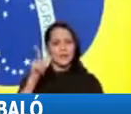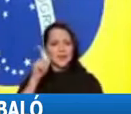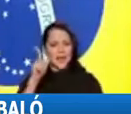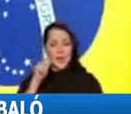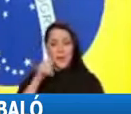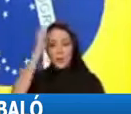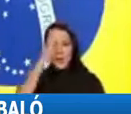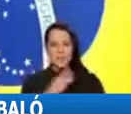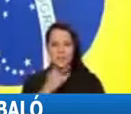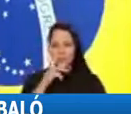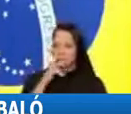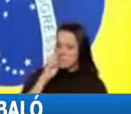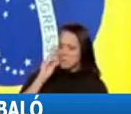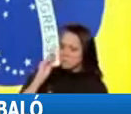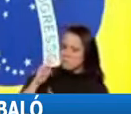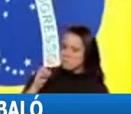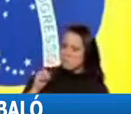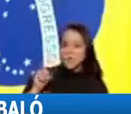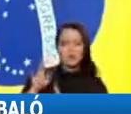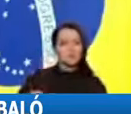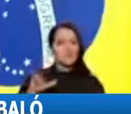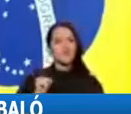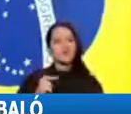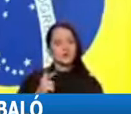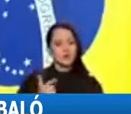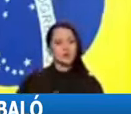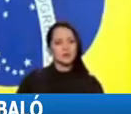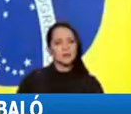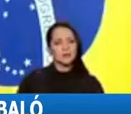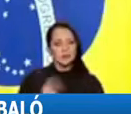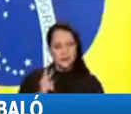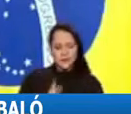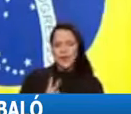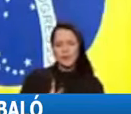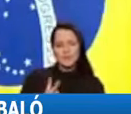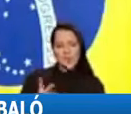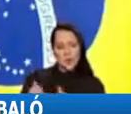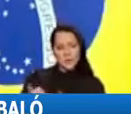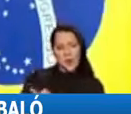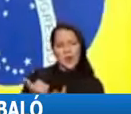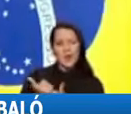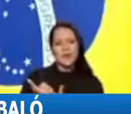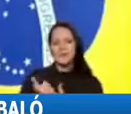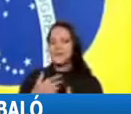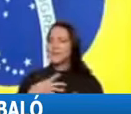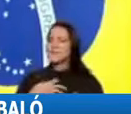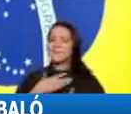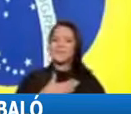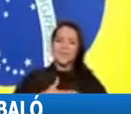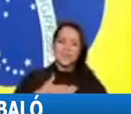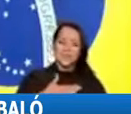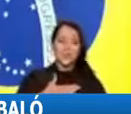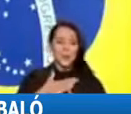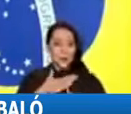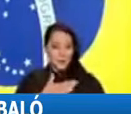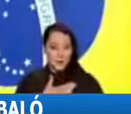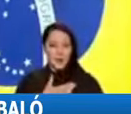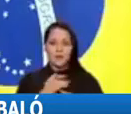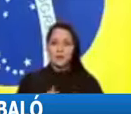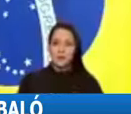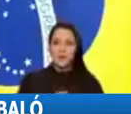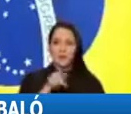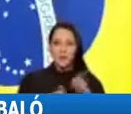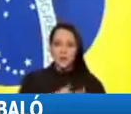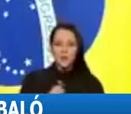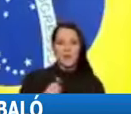nunca virou as costas ao povo irmão da guiné-bissau Esse é uma grande satisfação para mim e o povo